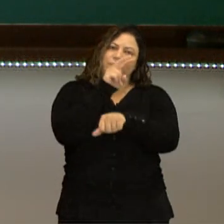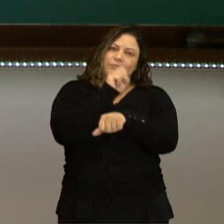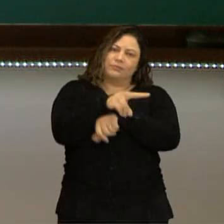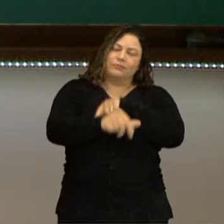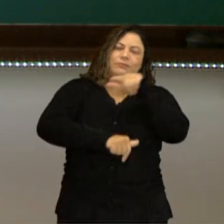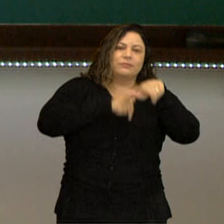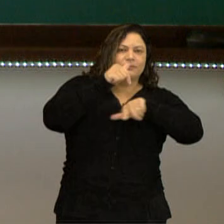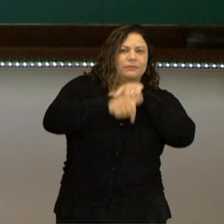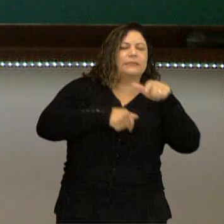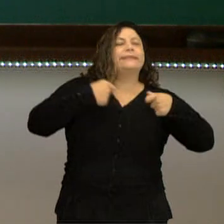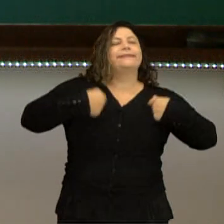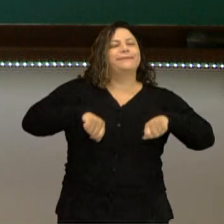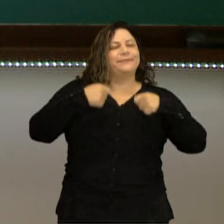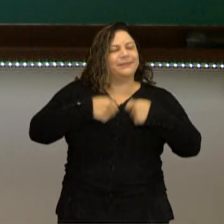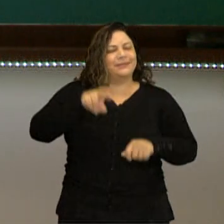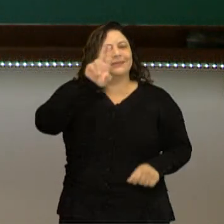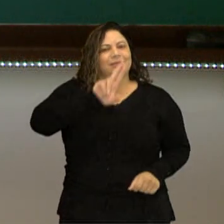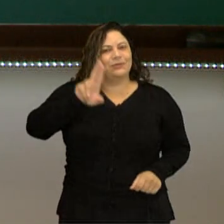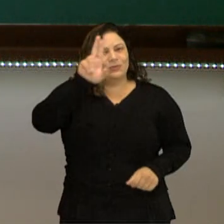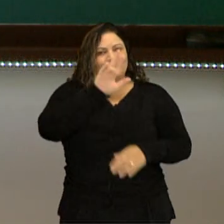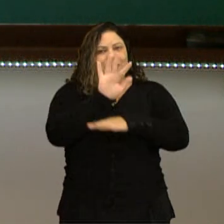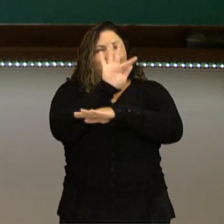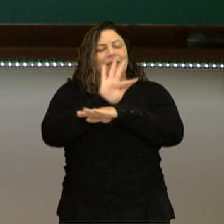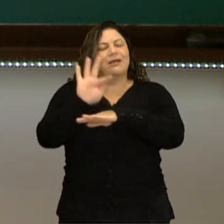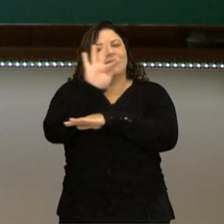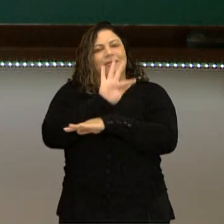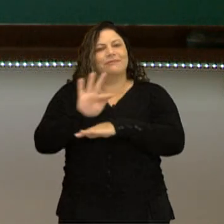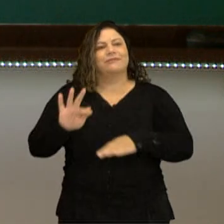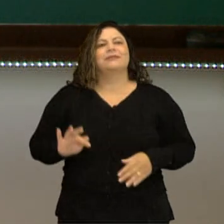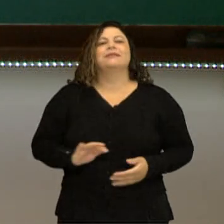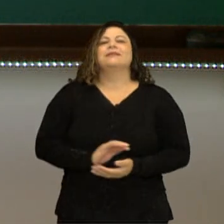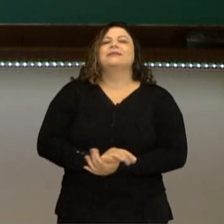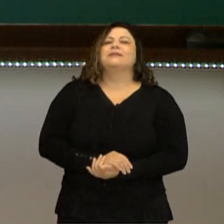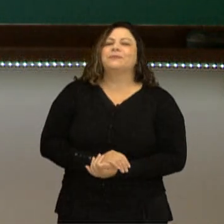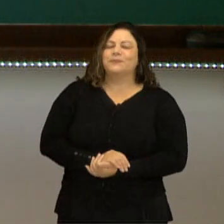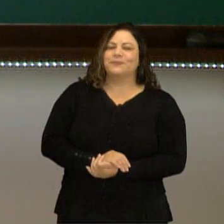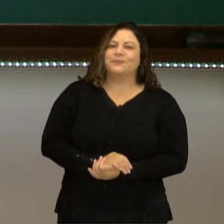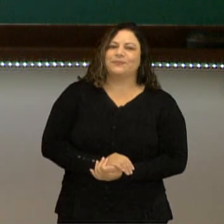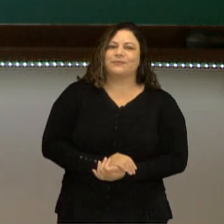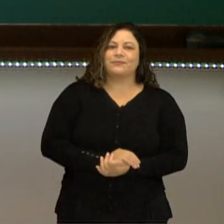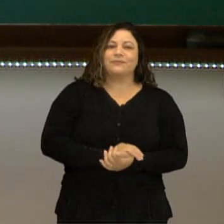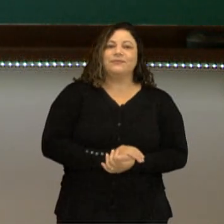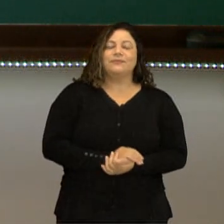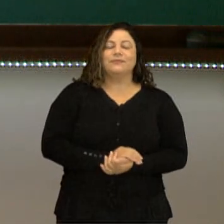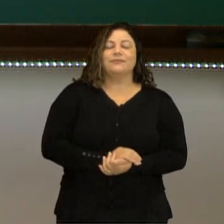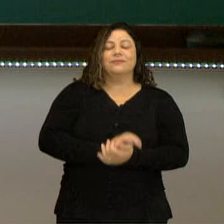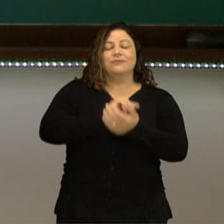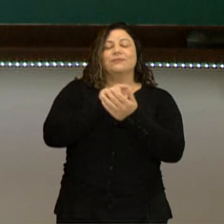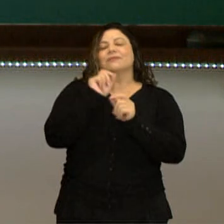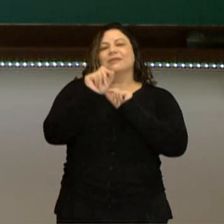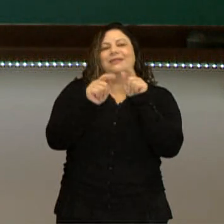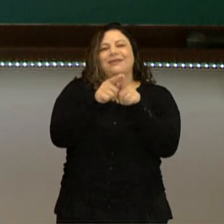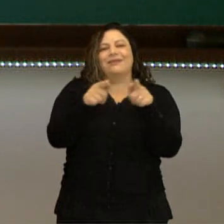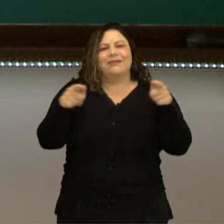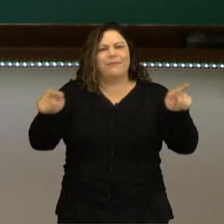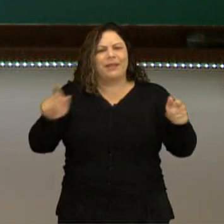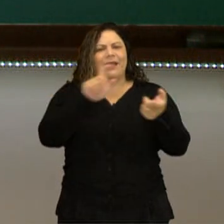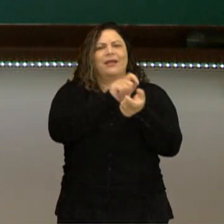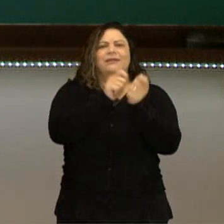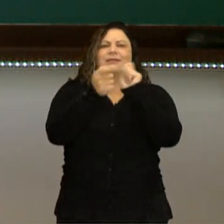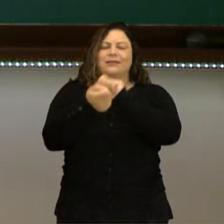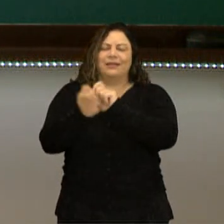gente precisa utilizar da linguagem formal. O que seria essa linguagem formal? Então, aquela gramática adequada, a